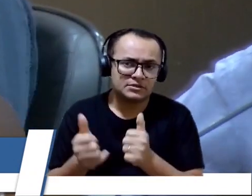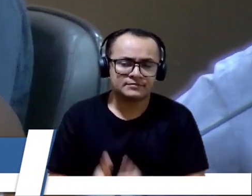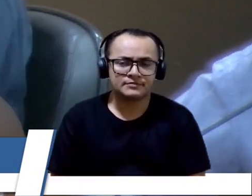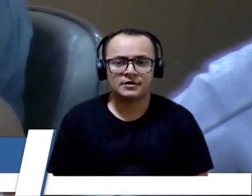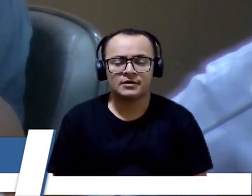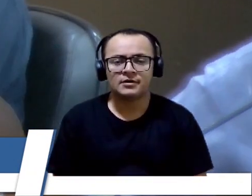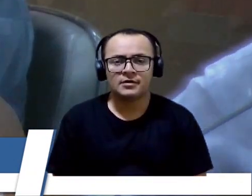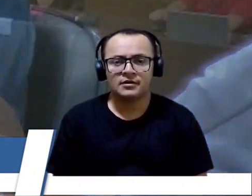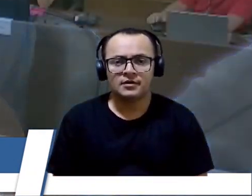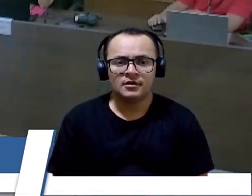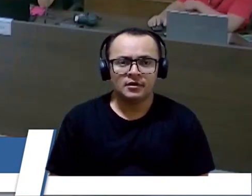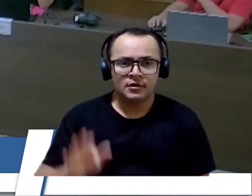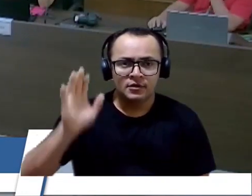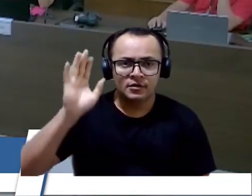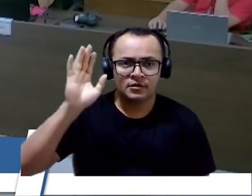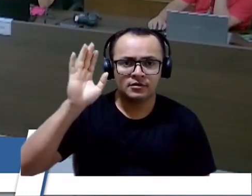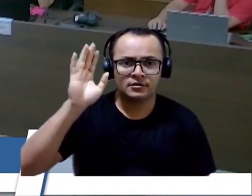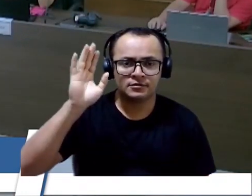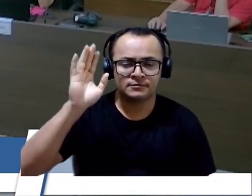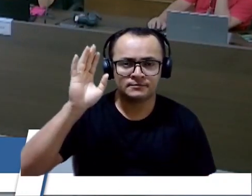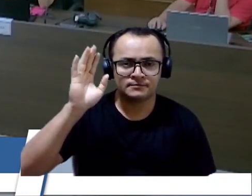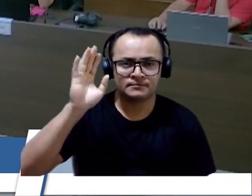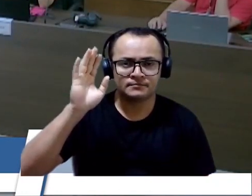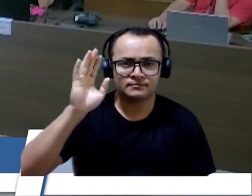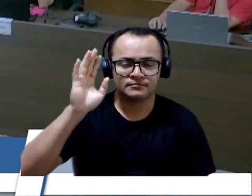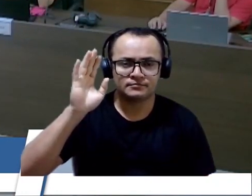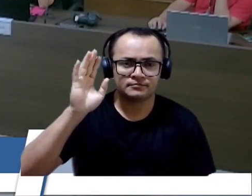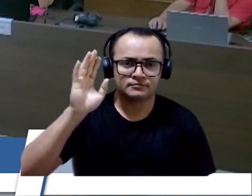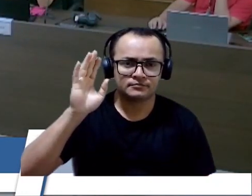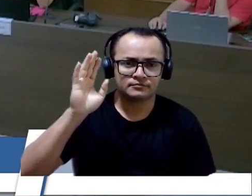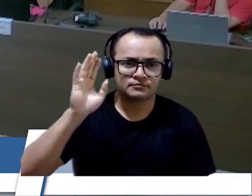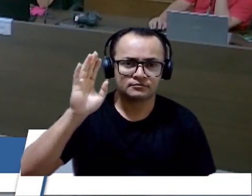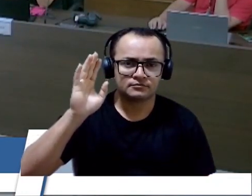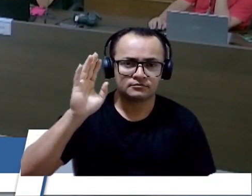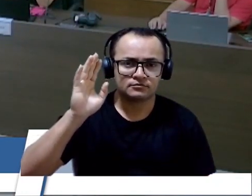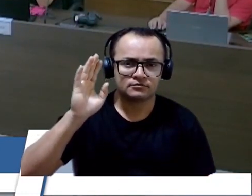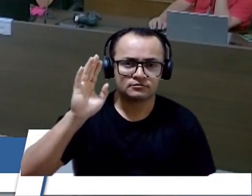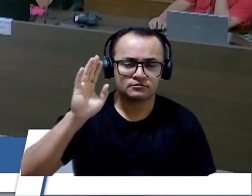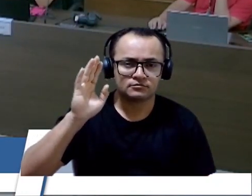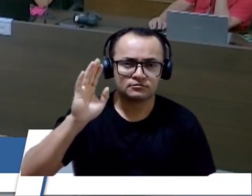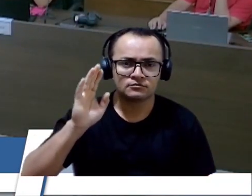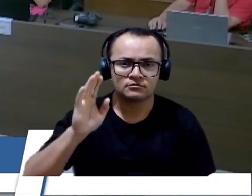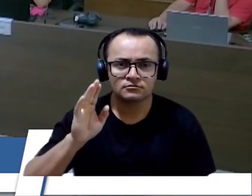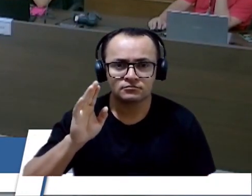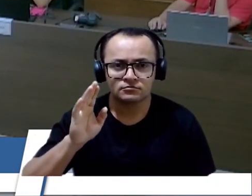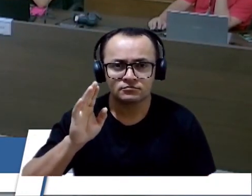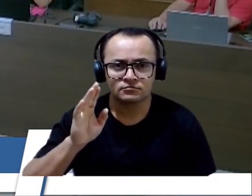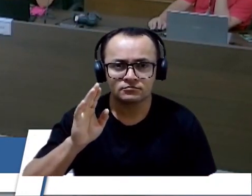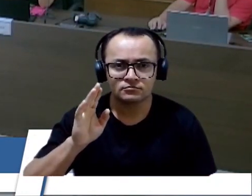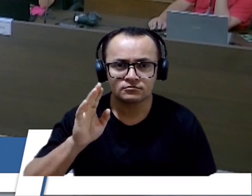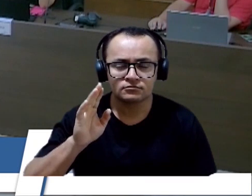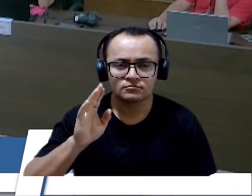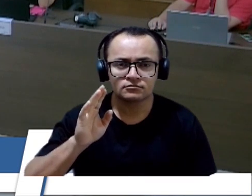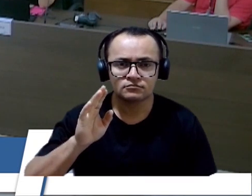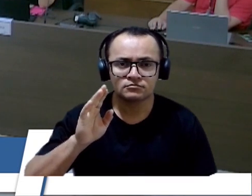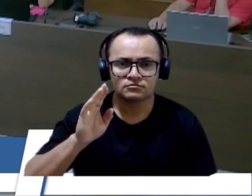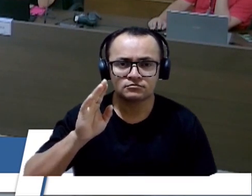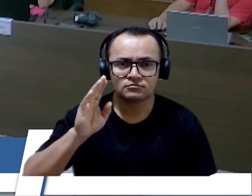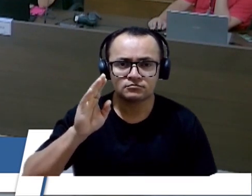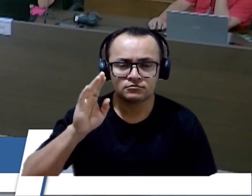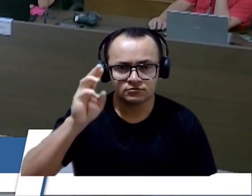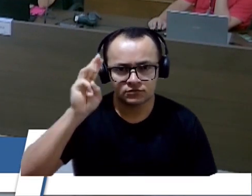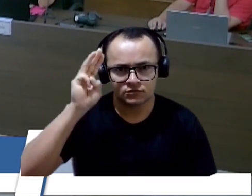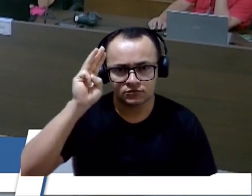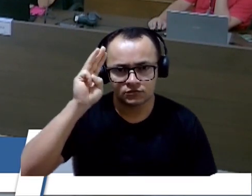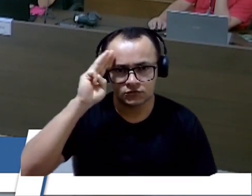Peço a palavra, presidente. Com a palavra, o Tite tinha pedido, Daniel, pode usar a palavra, o Della Mota, não sei se ia falar também.